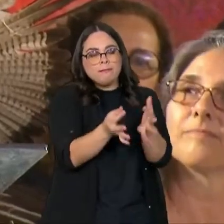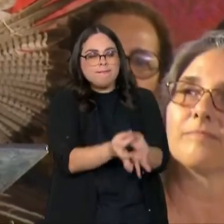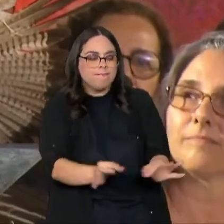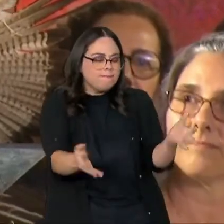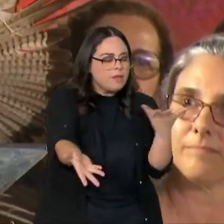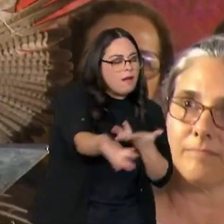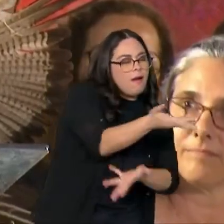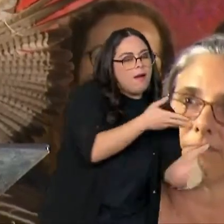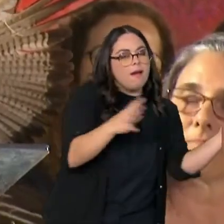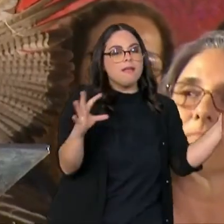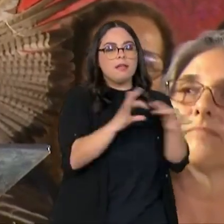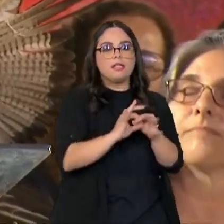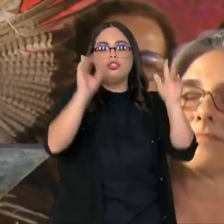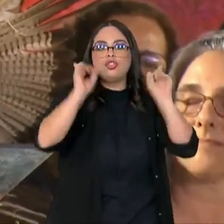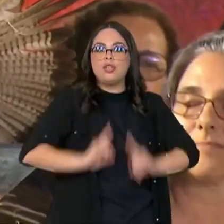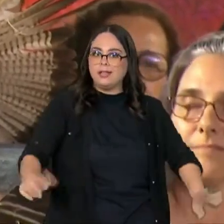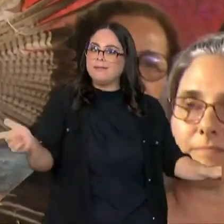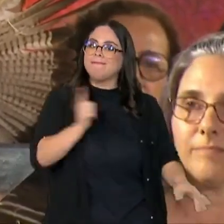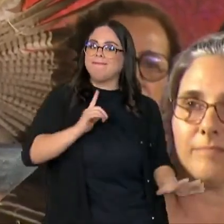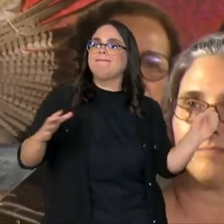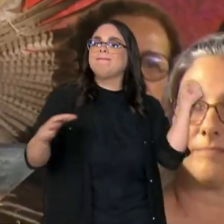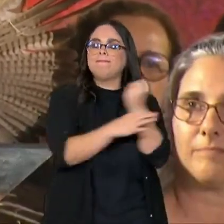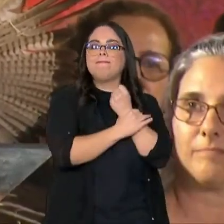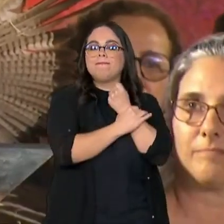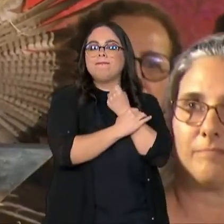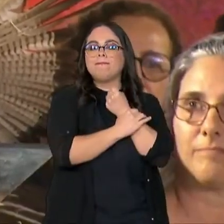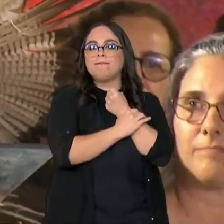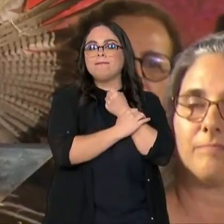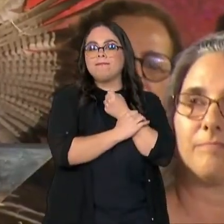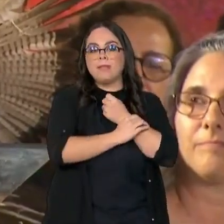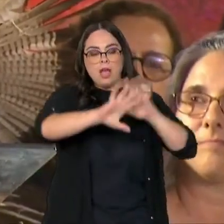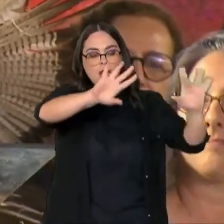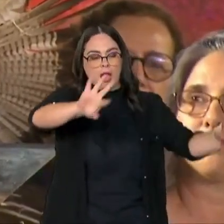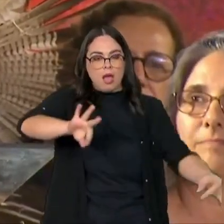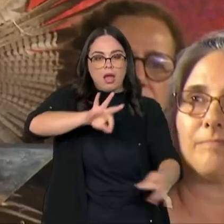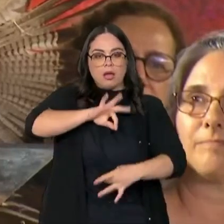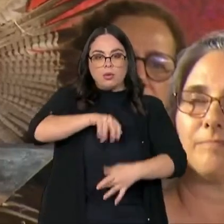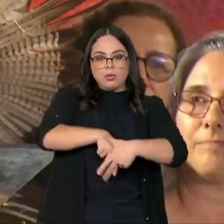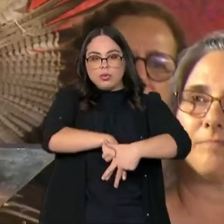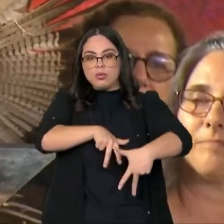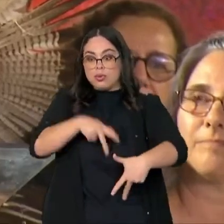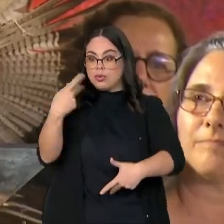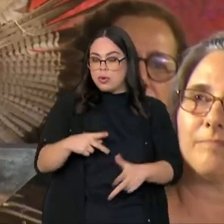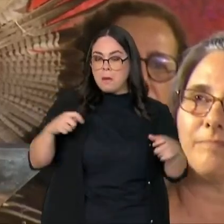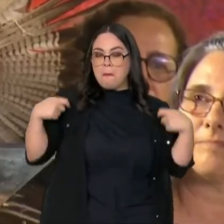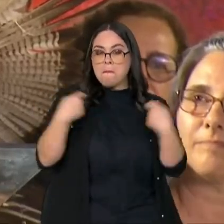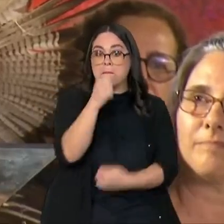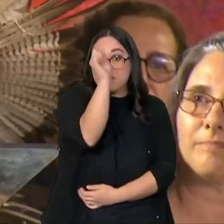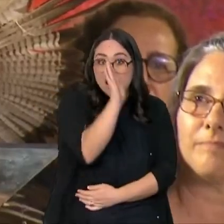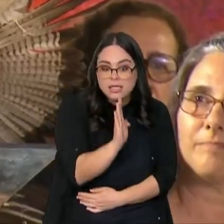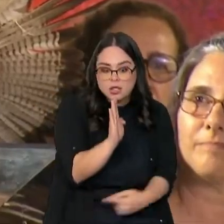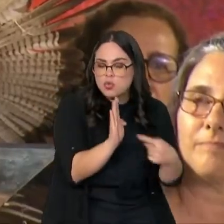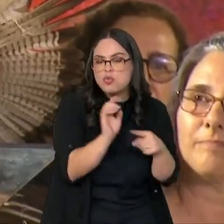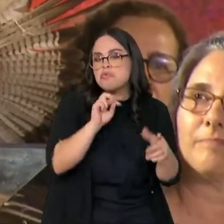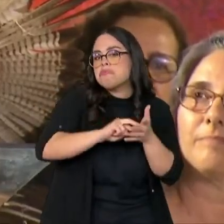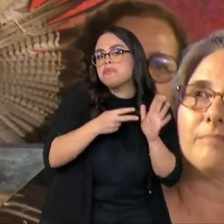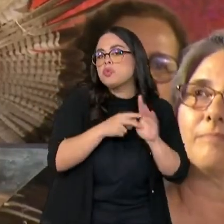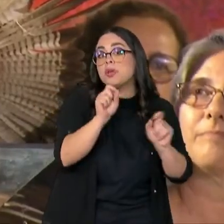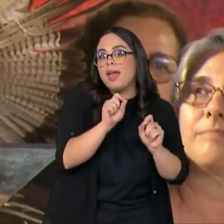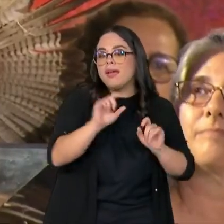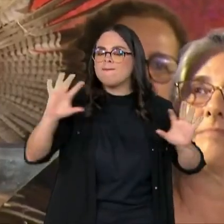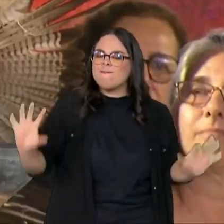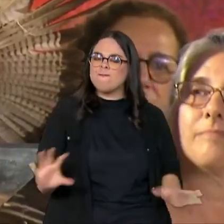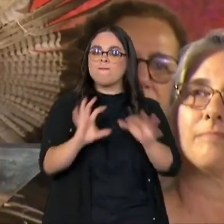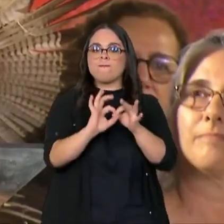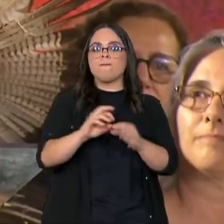e conquista de direito. O retorno do ancião para o Brasil representa a retomada